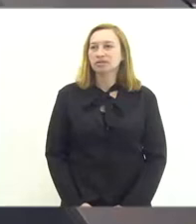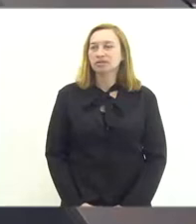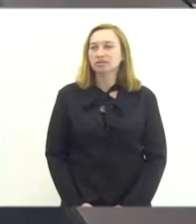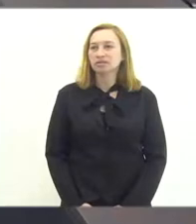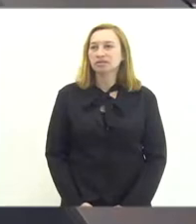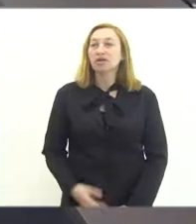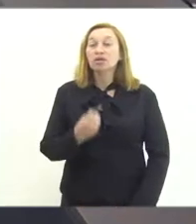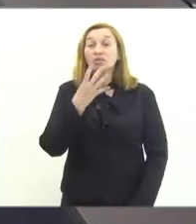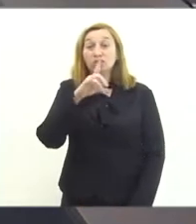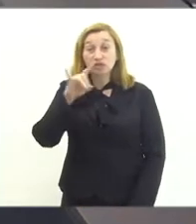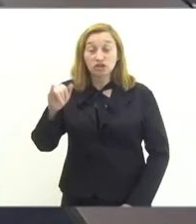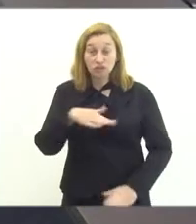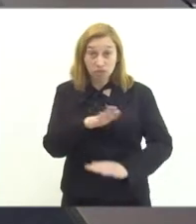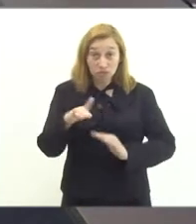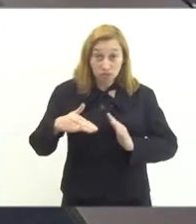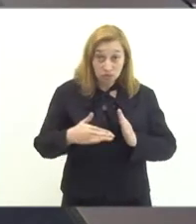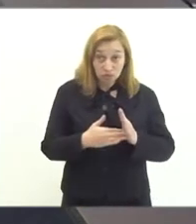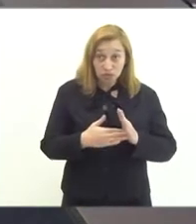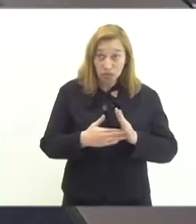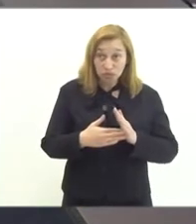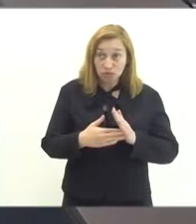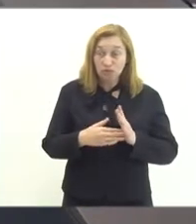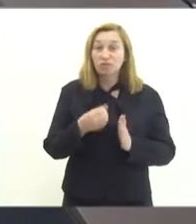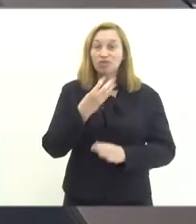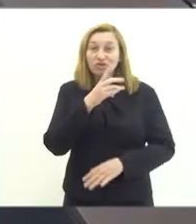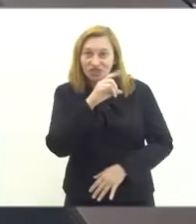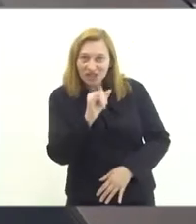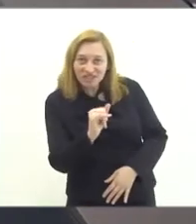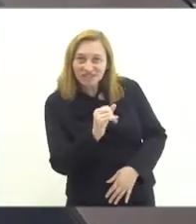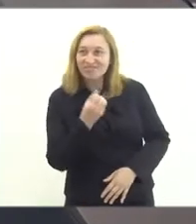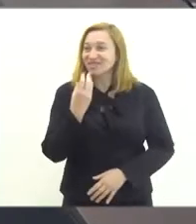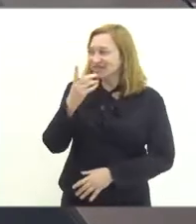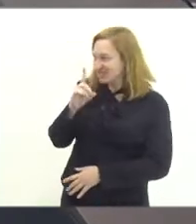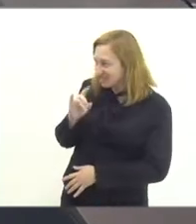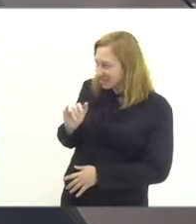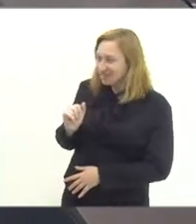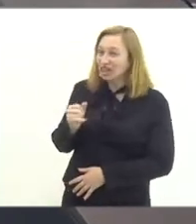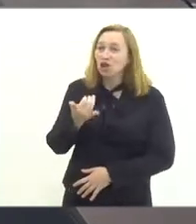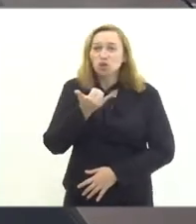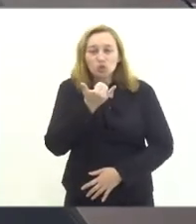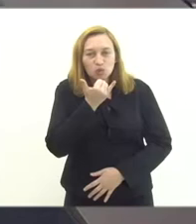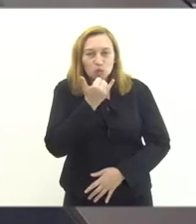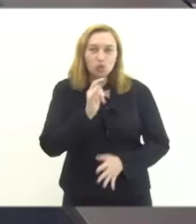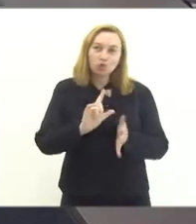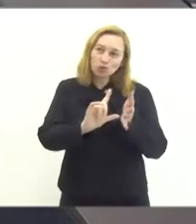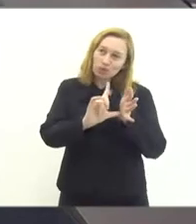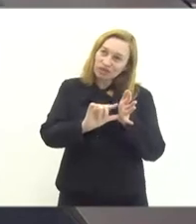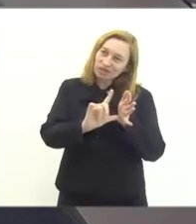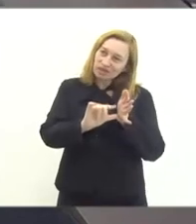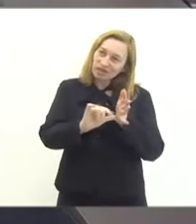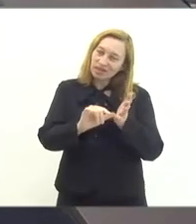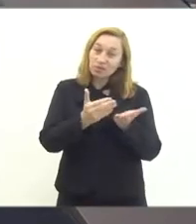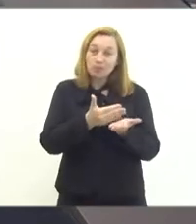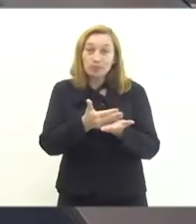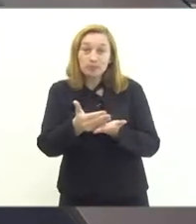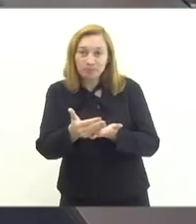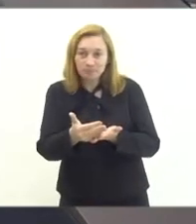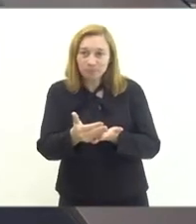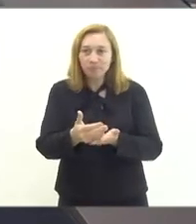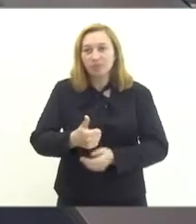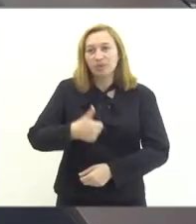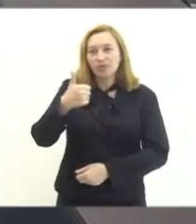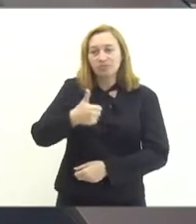Oi bom dia a todos Bom dia gente Desculpa o atraso aí dando início da nossa